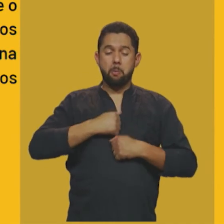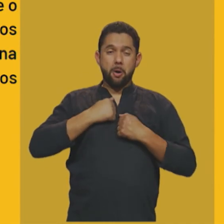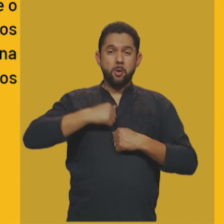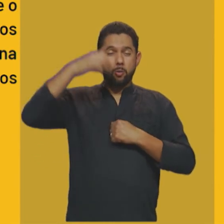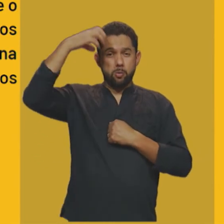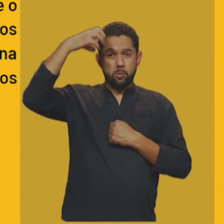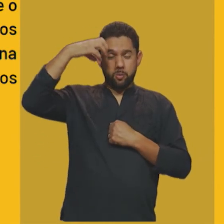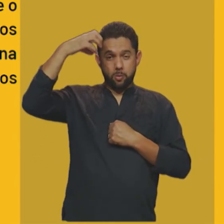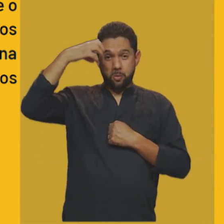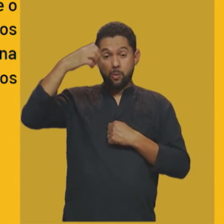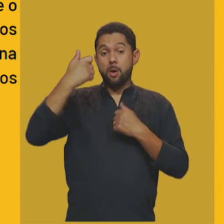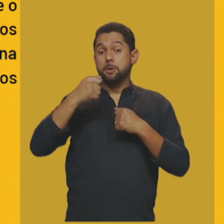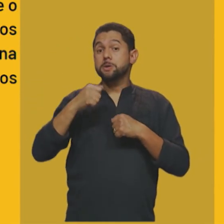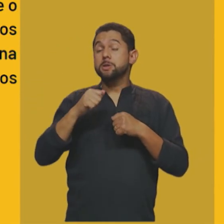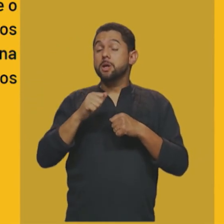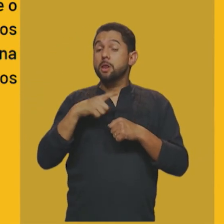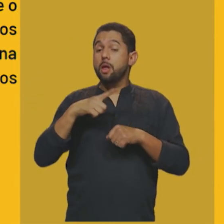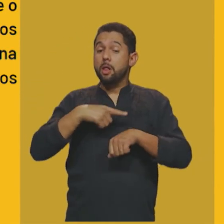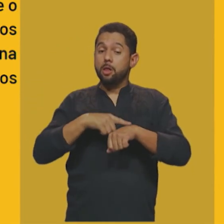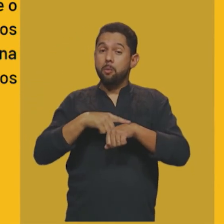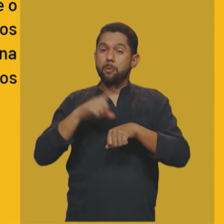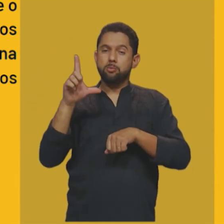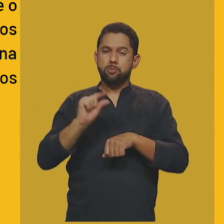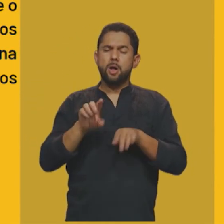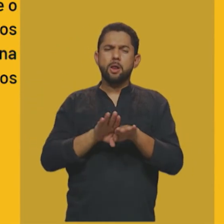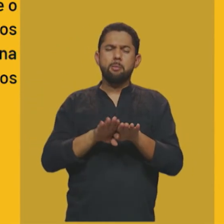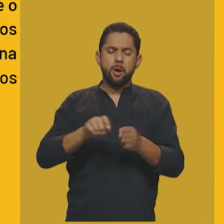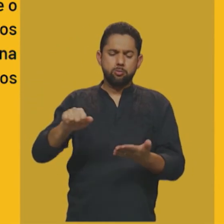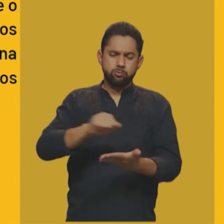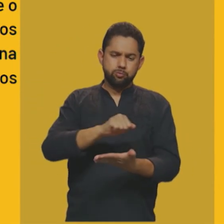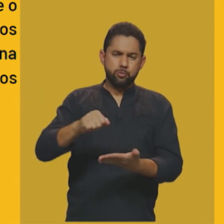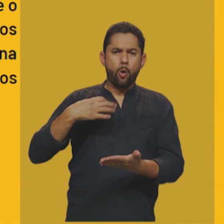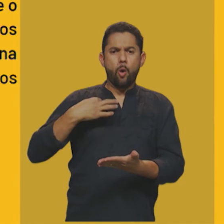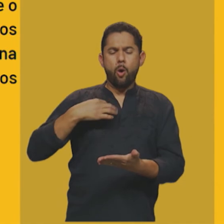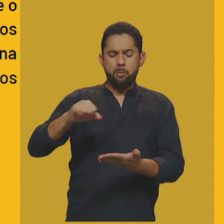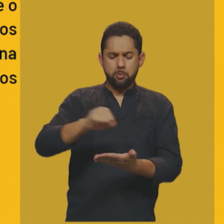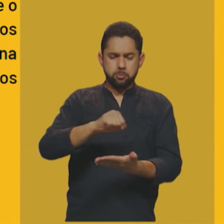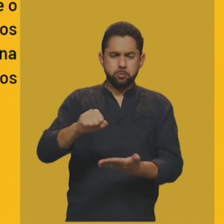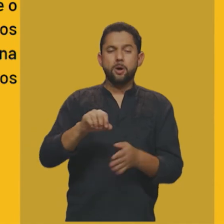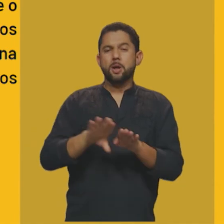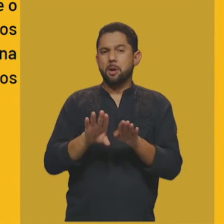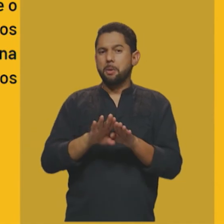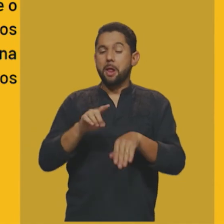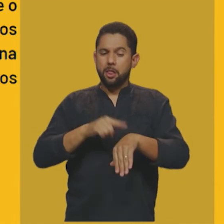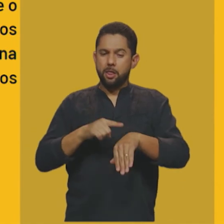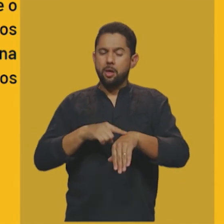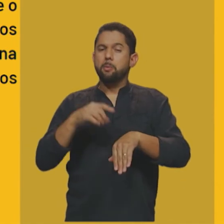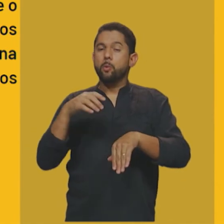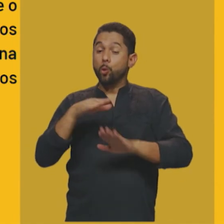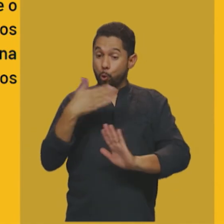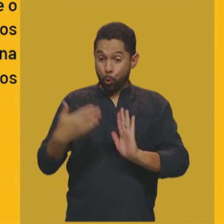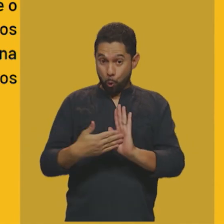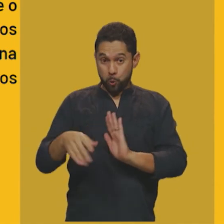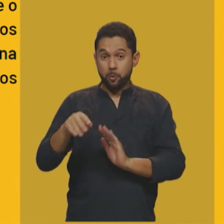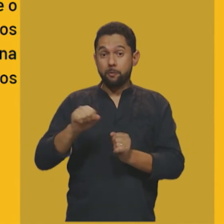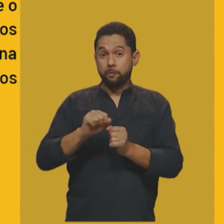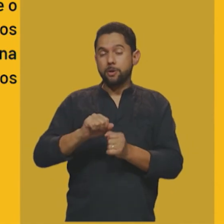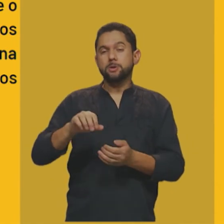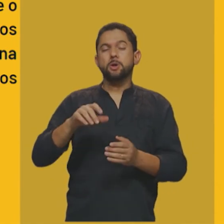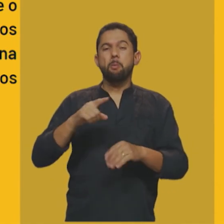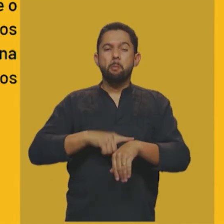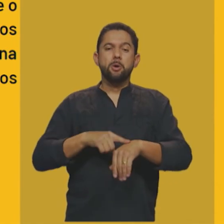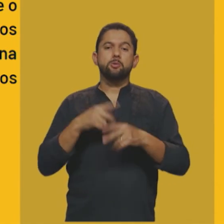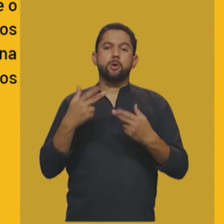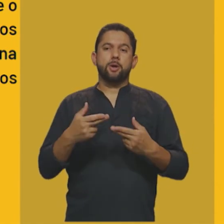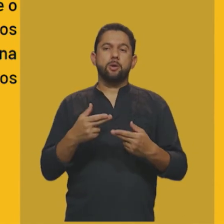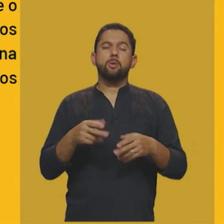ser passada a ferro elétrico de uma só vez, evite o uso de tomadas múltiplas para ligar vários aparelhos simultaneamente e utilize na instalação elétrica fios